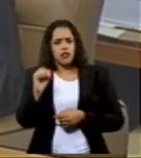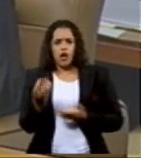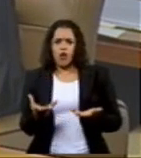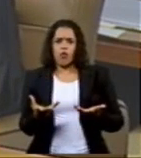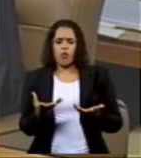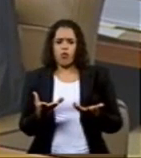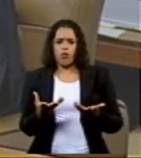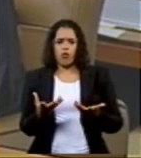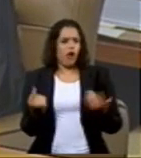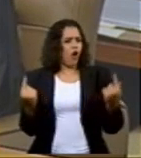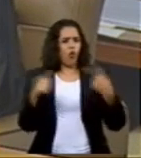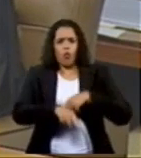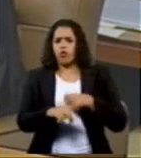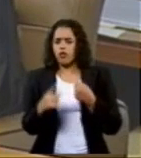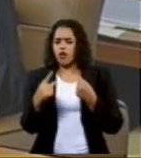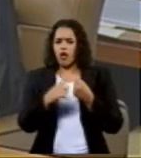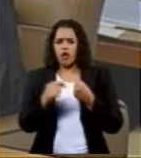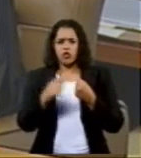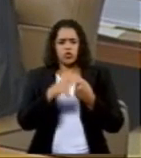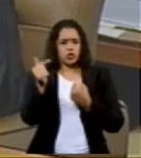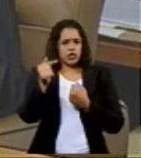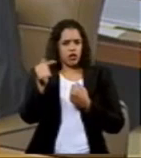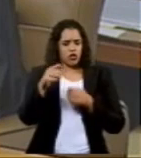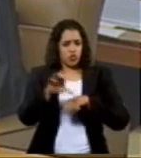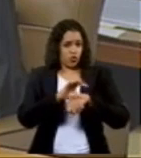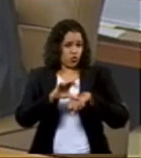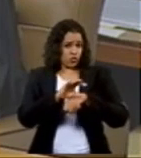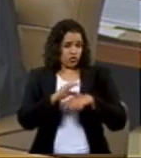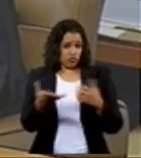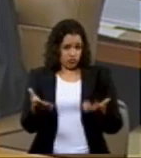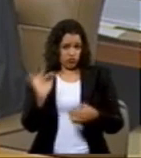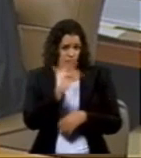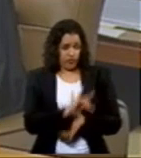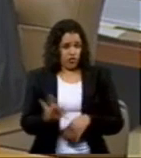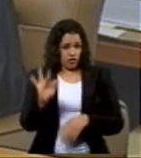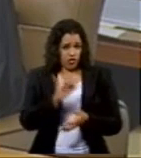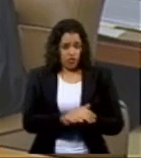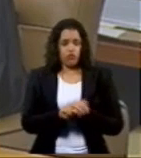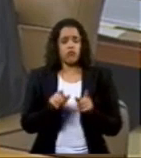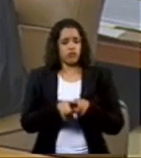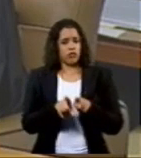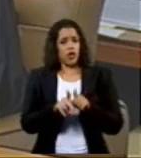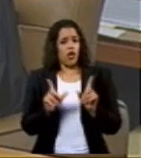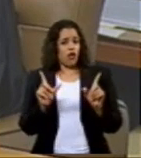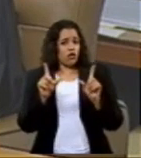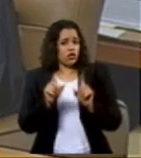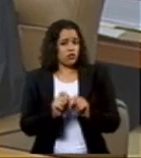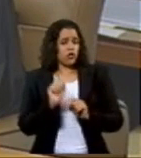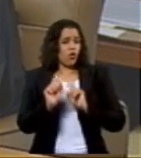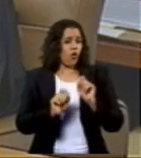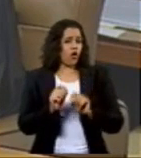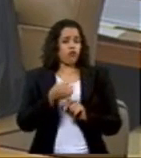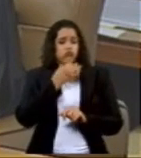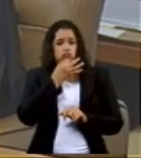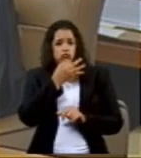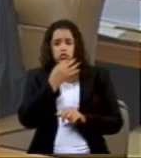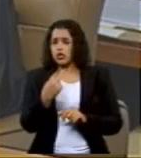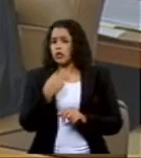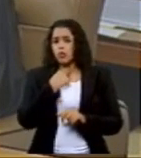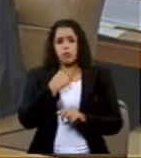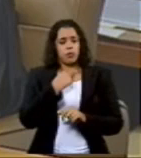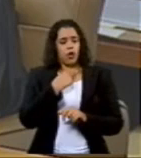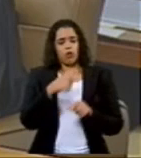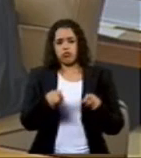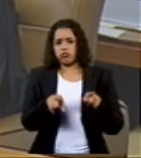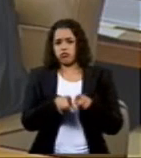incisos do artigo 7º da Constituição Federal. E, em suma, o que esse argumento que não se pode